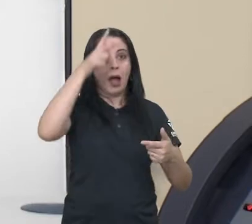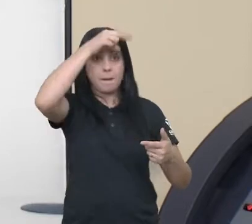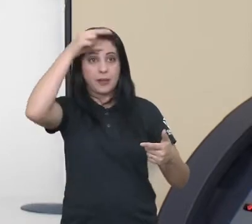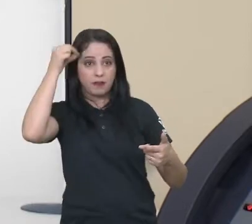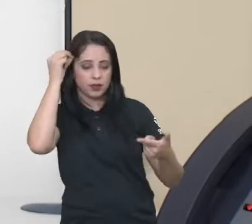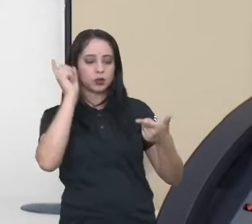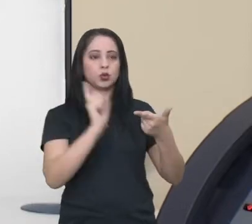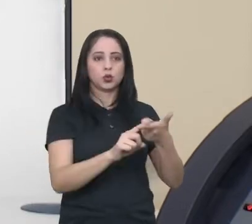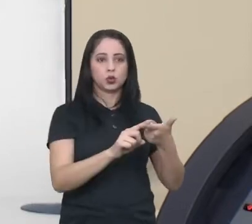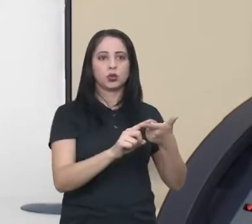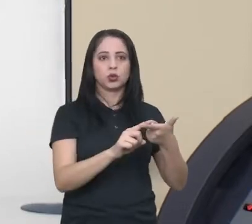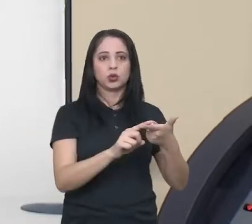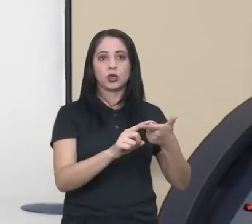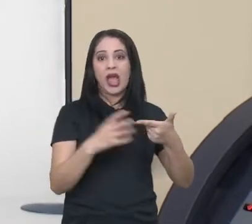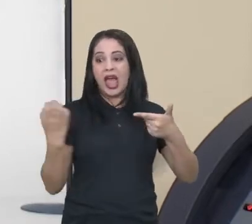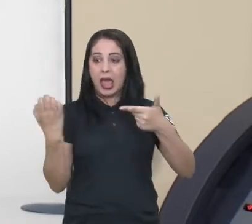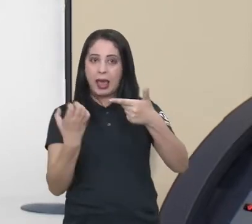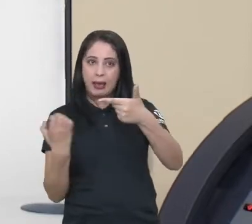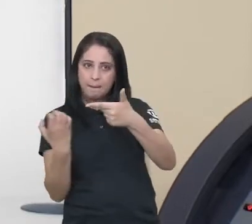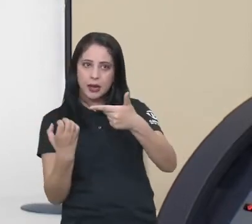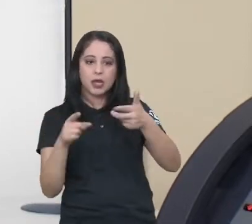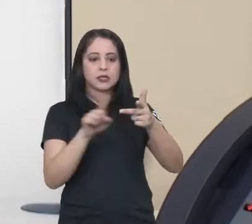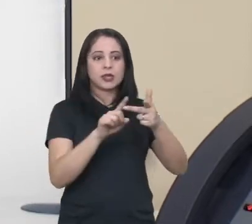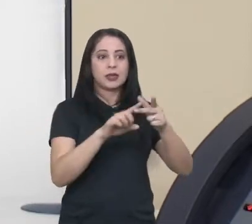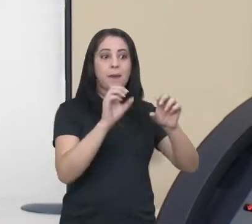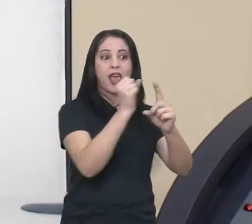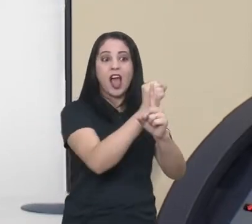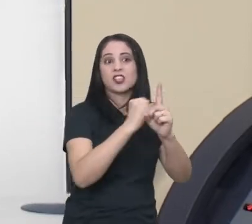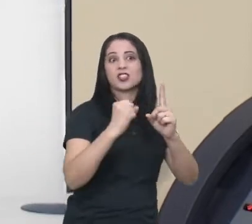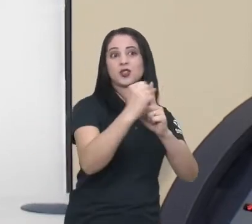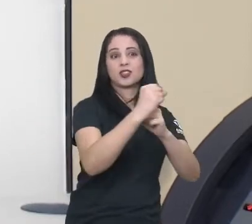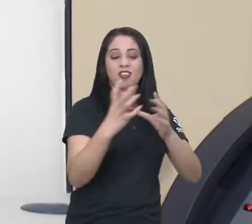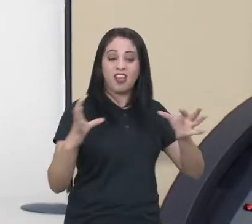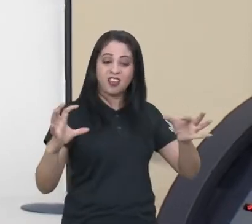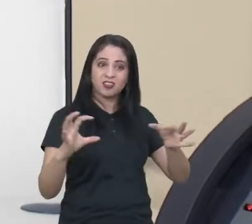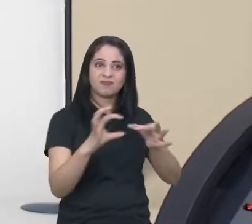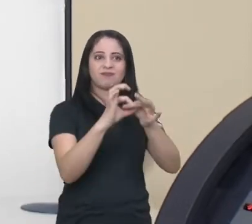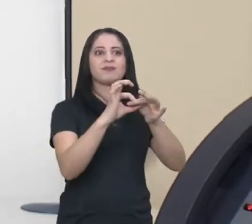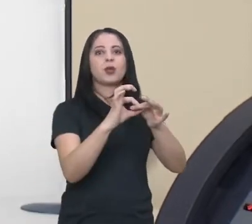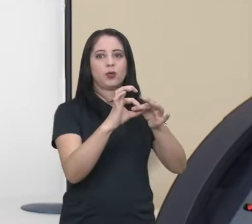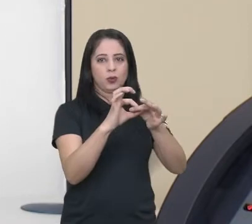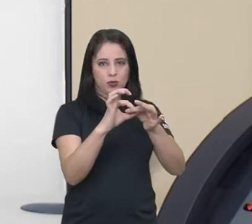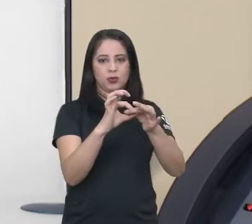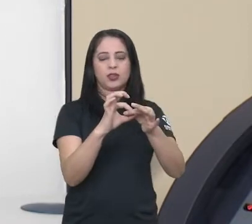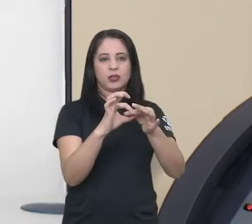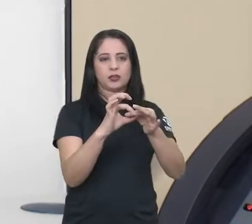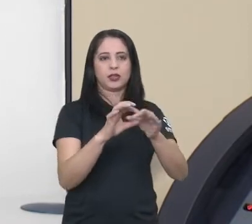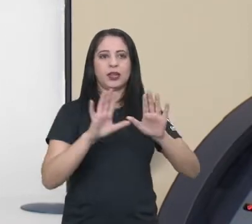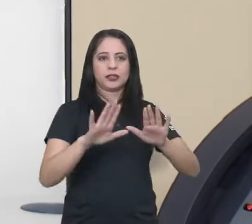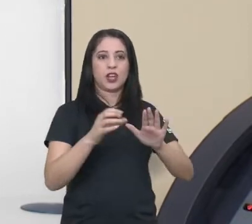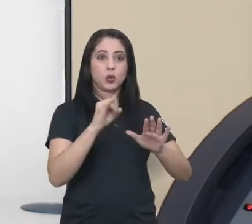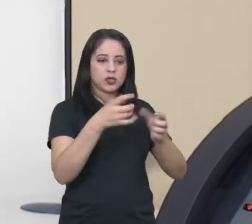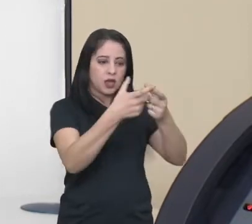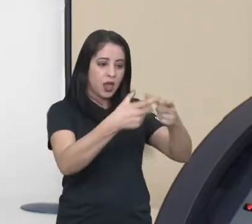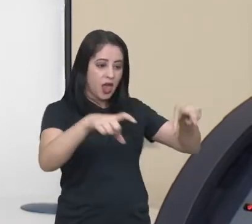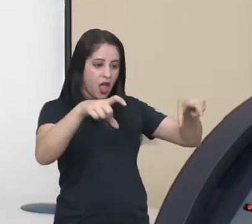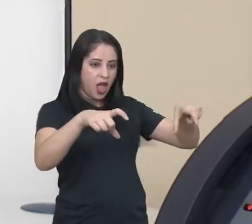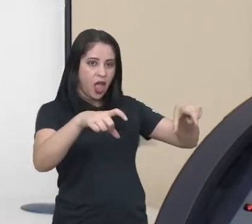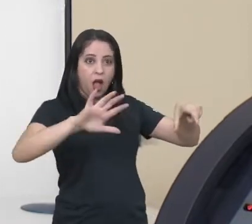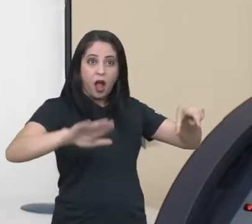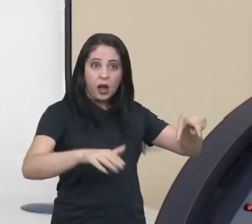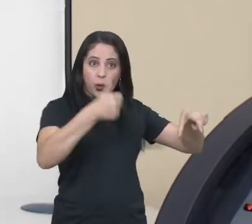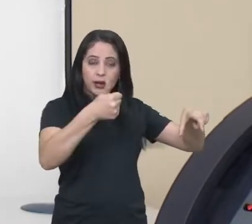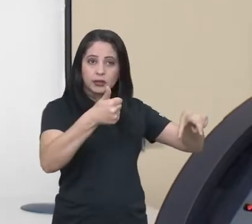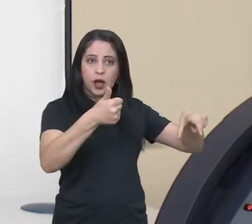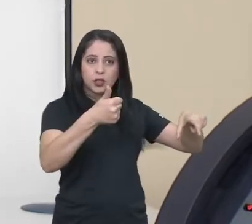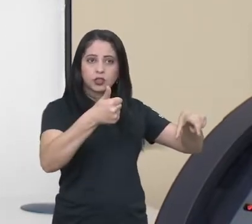A prefeitura, o setor privado e a comunidade. E para isso temos campos com